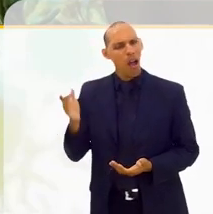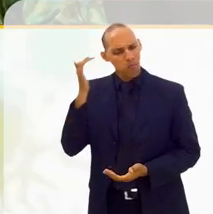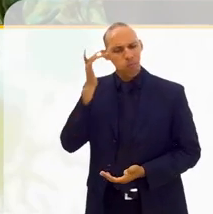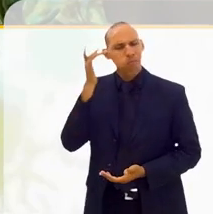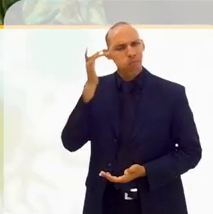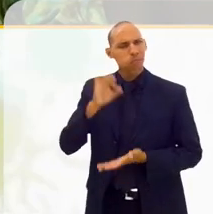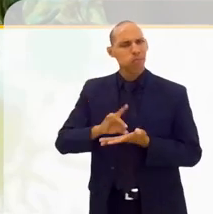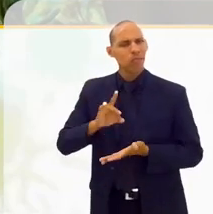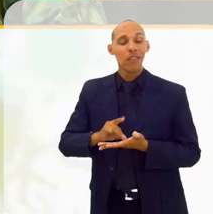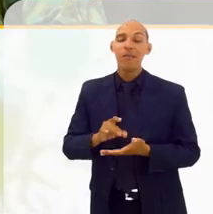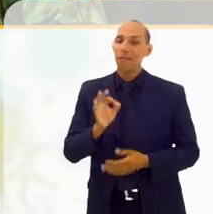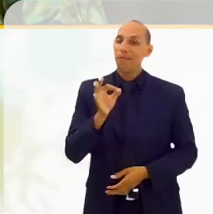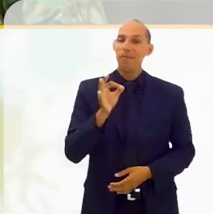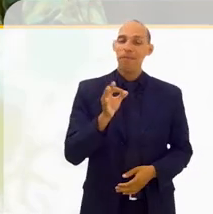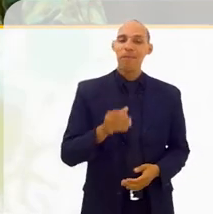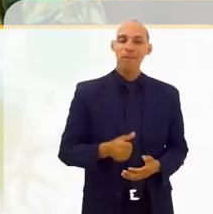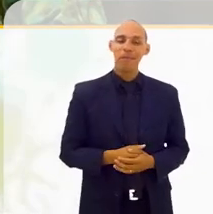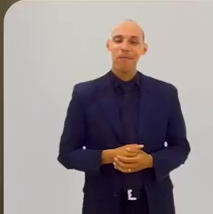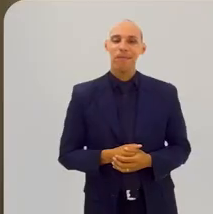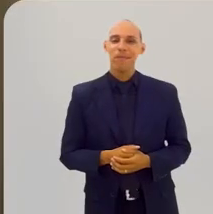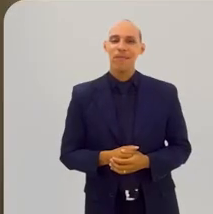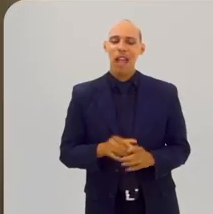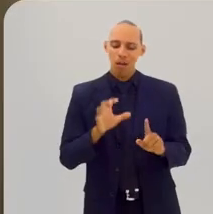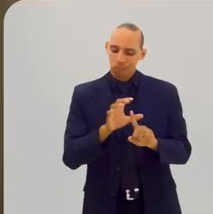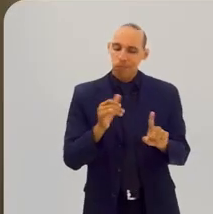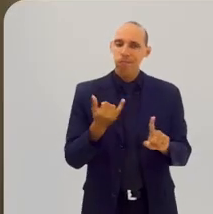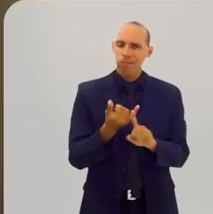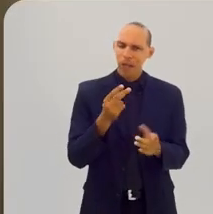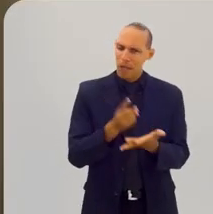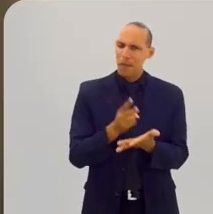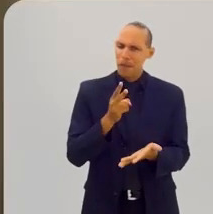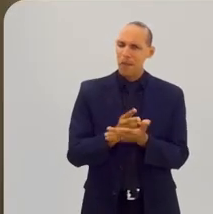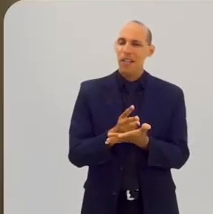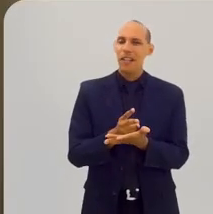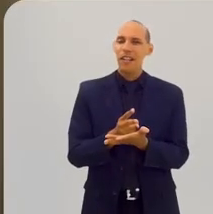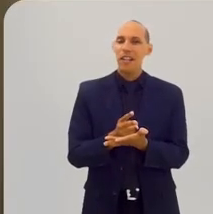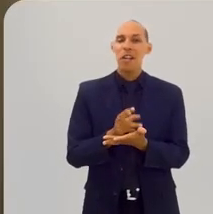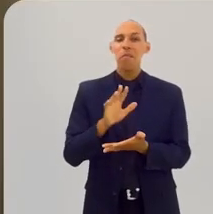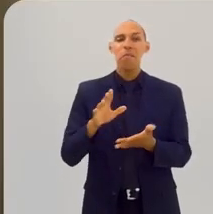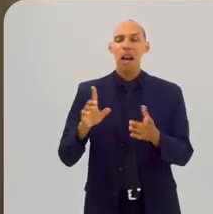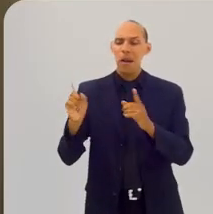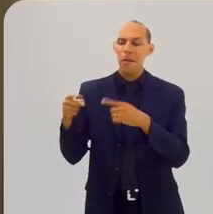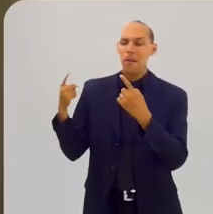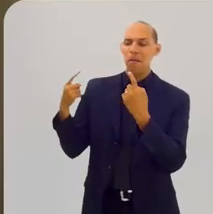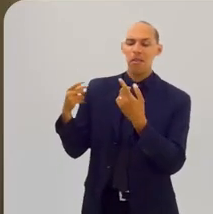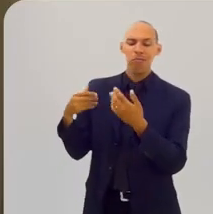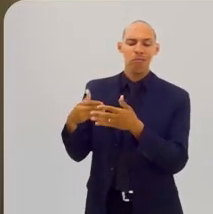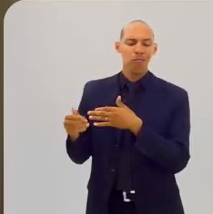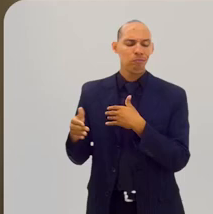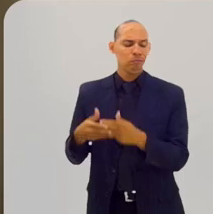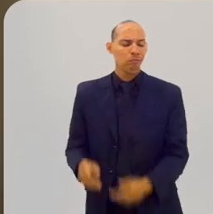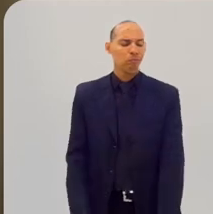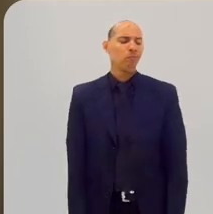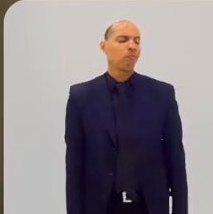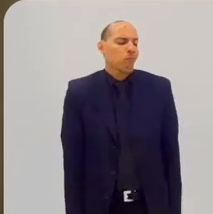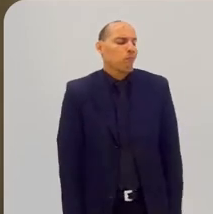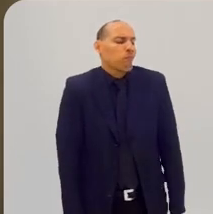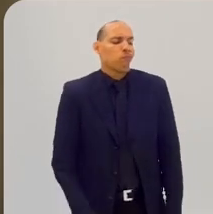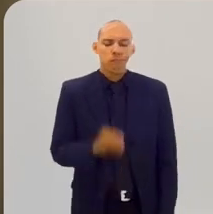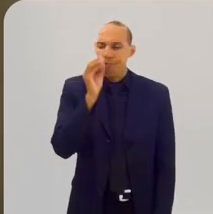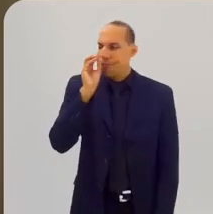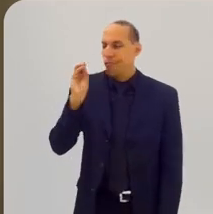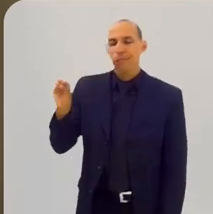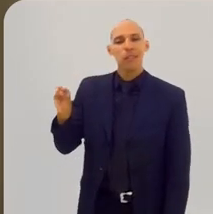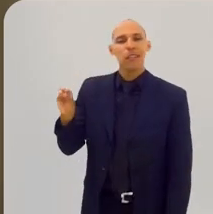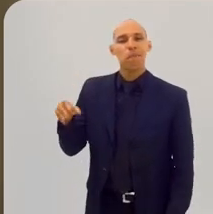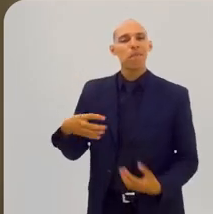muito maduro E aí o bullying que ainda existia um pouco já me atingia tanto e eu sentia